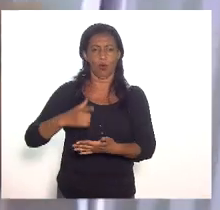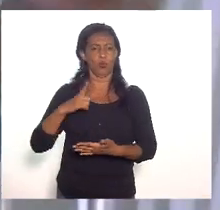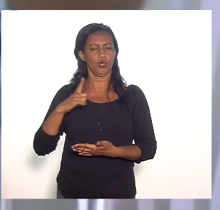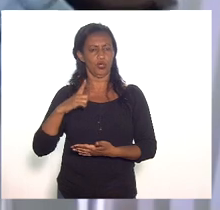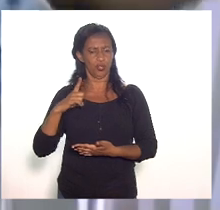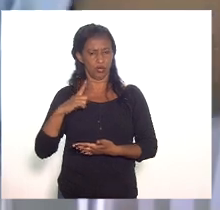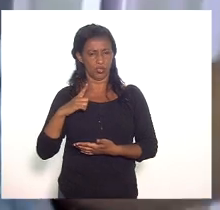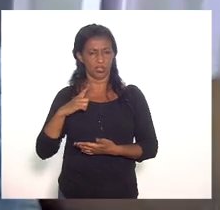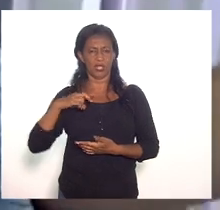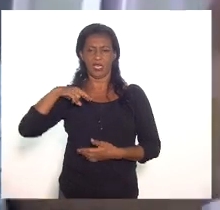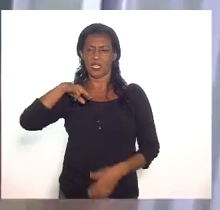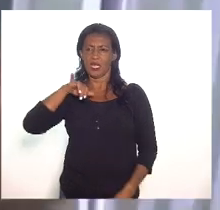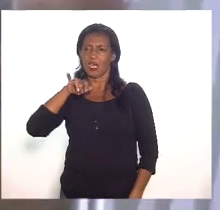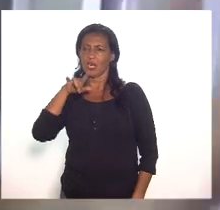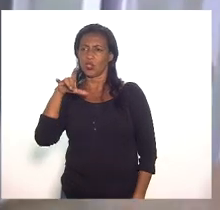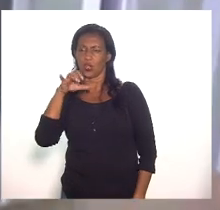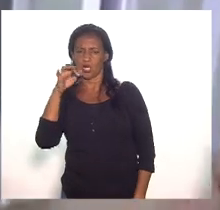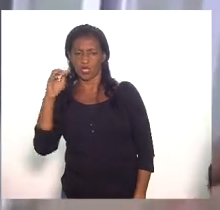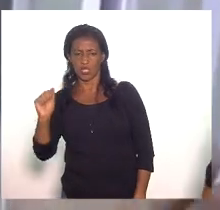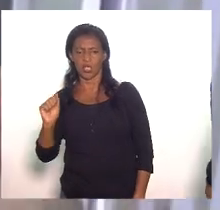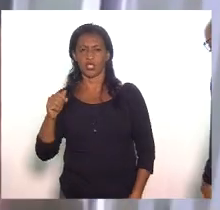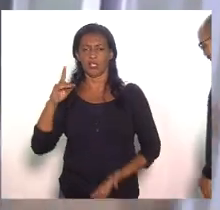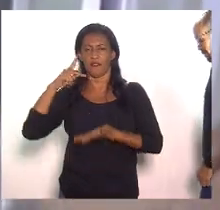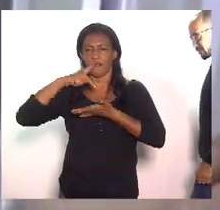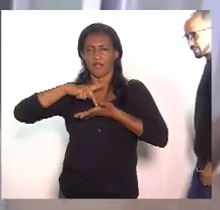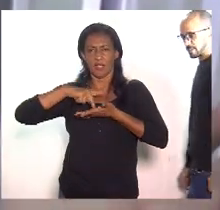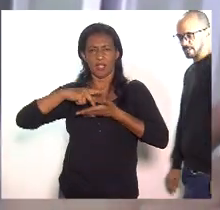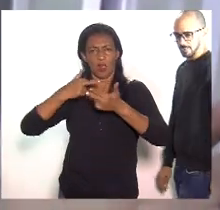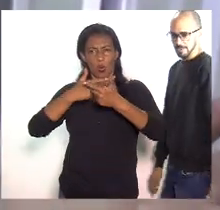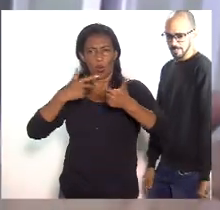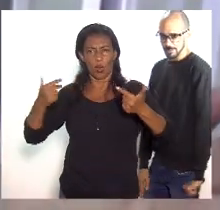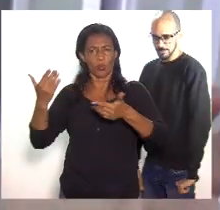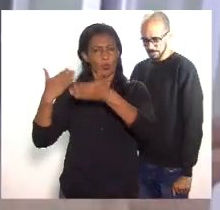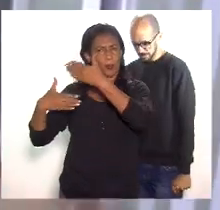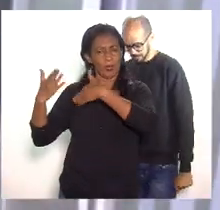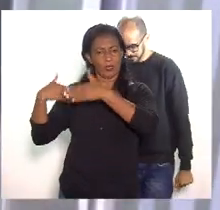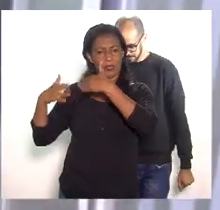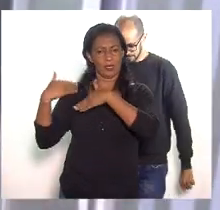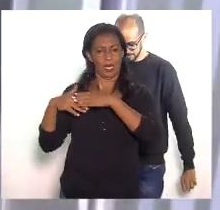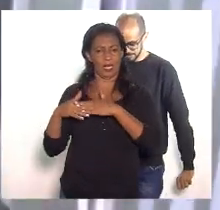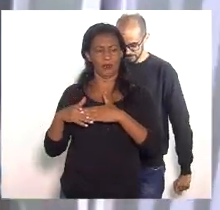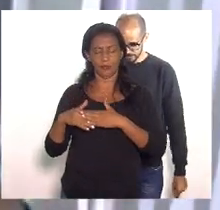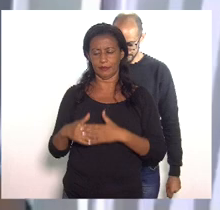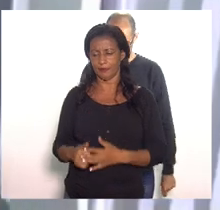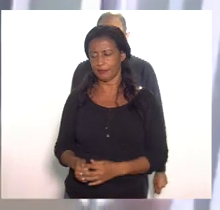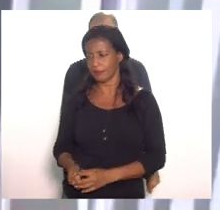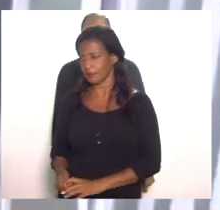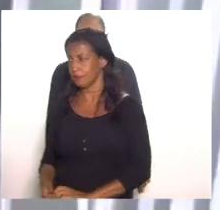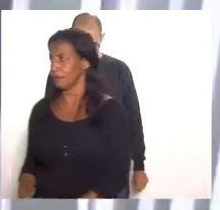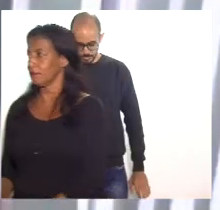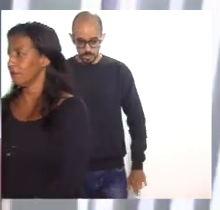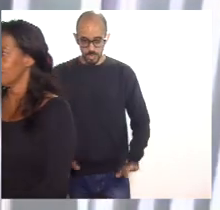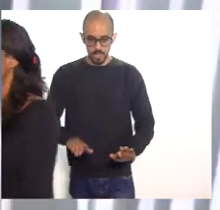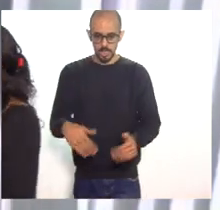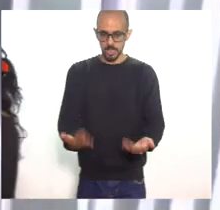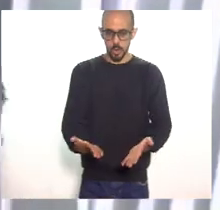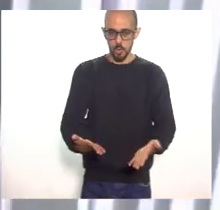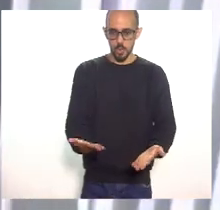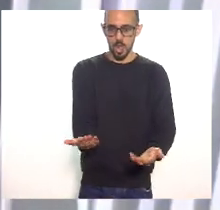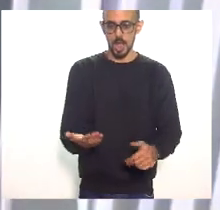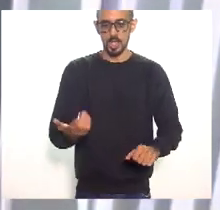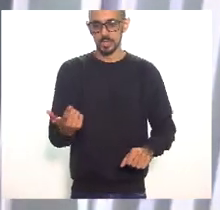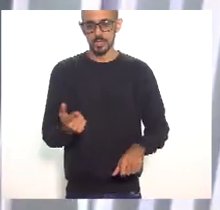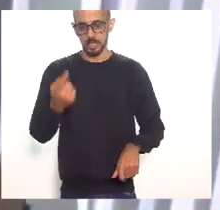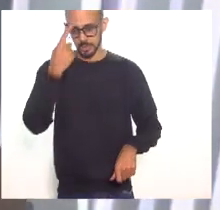teorias negacionistas em relação a essas verdadeiras barbáries que a humanidade presenciou. E essas teses negacionistas, ilusionistas de